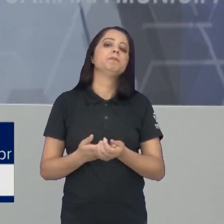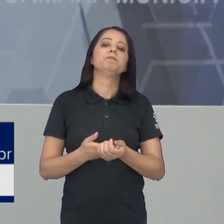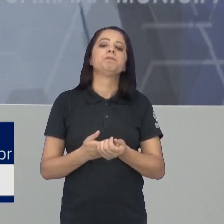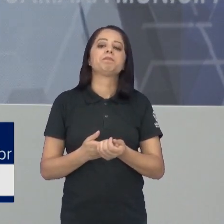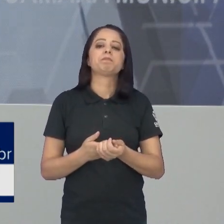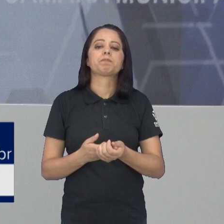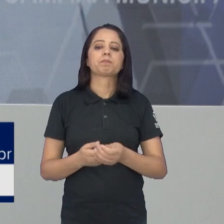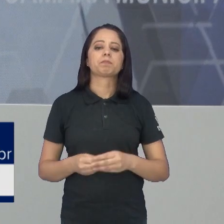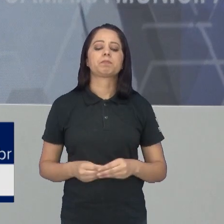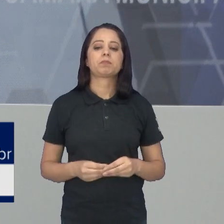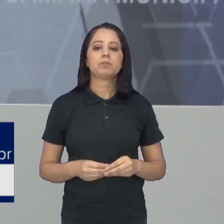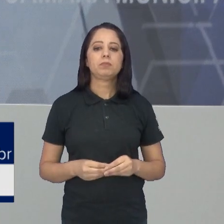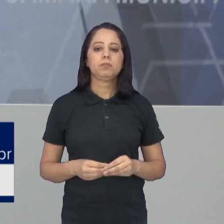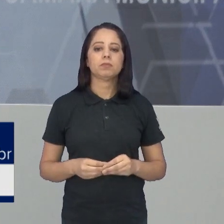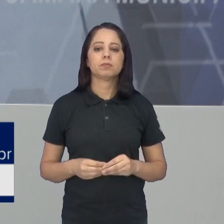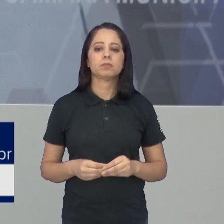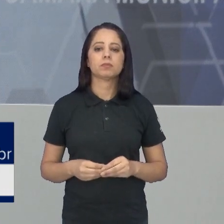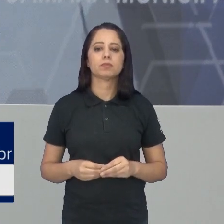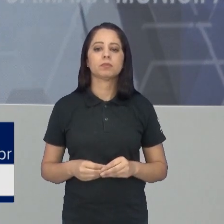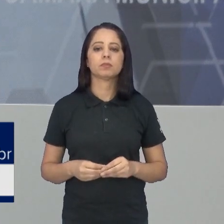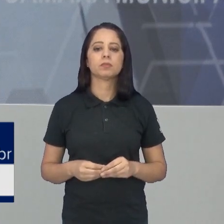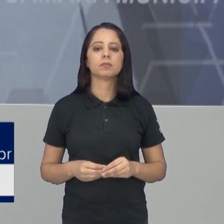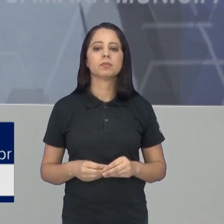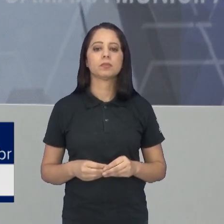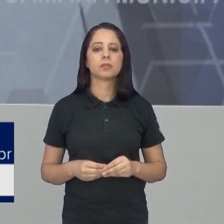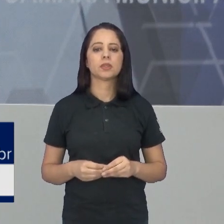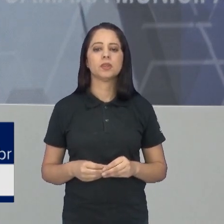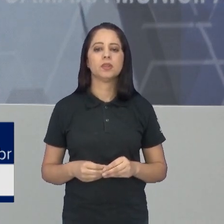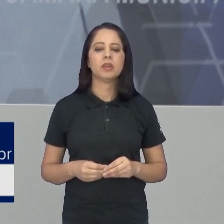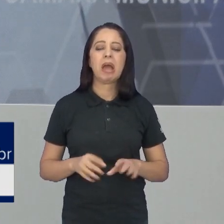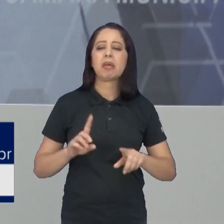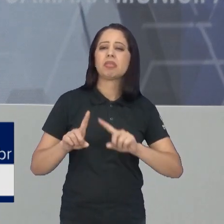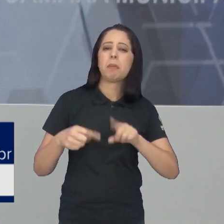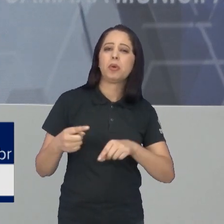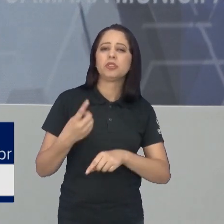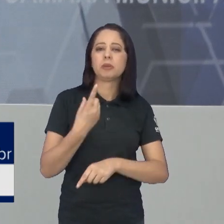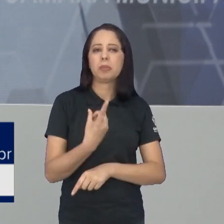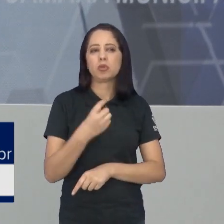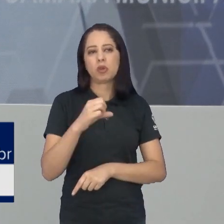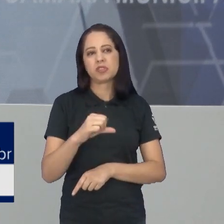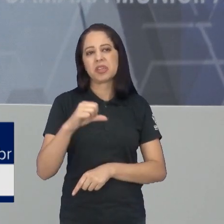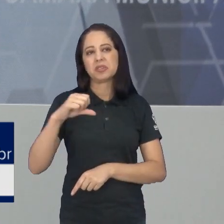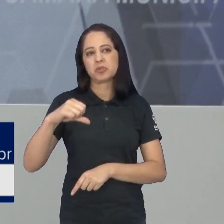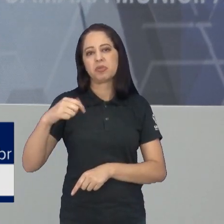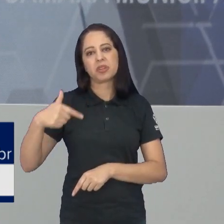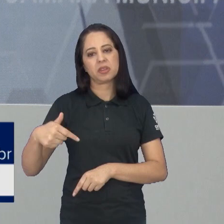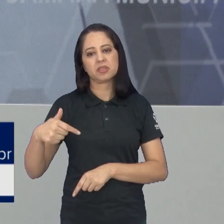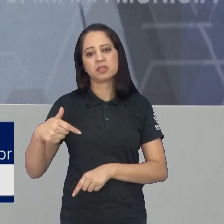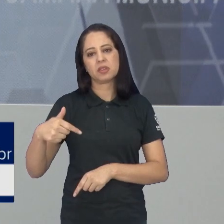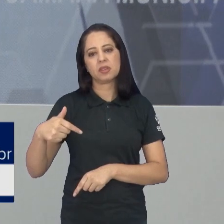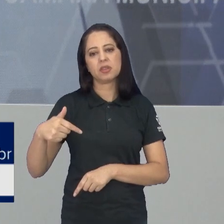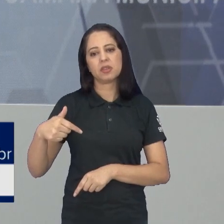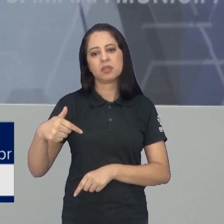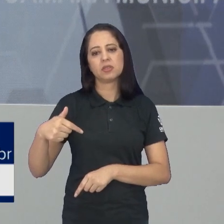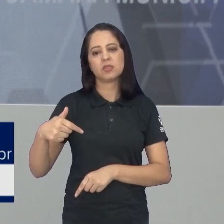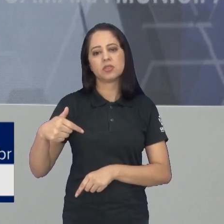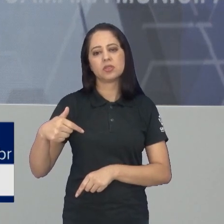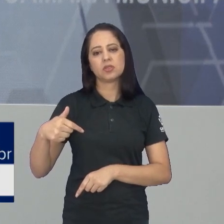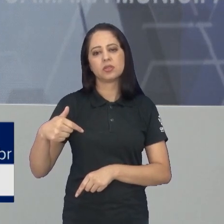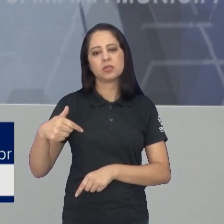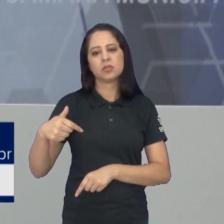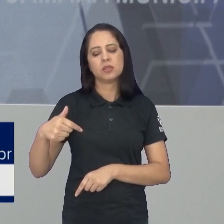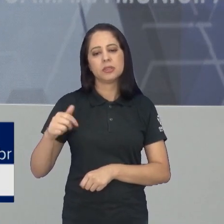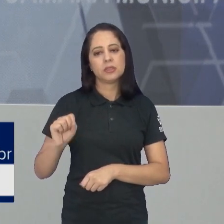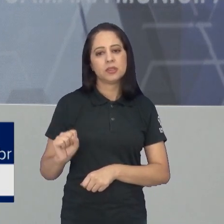secretário de planejamento. Né? Depois de 1995 veio 1997, né,